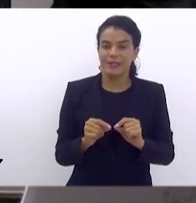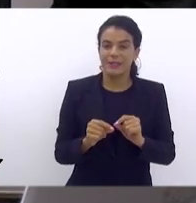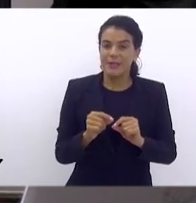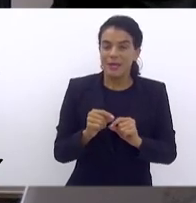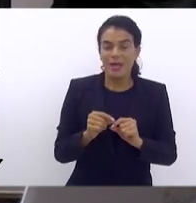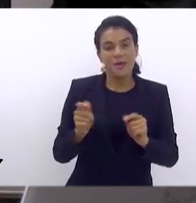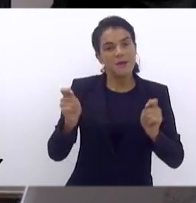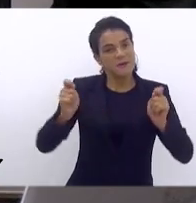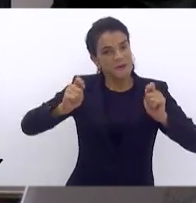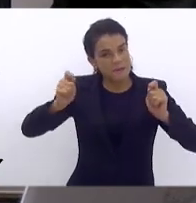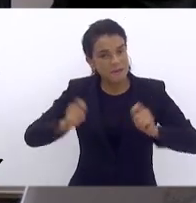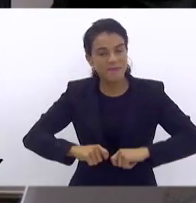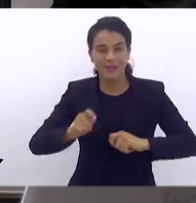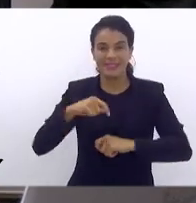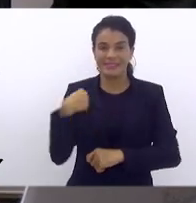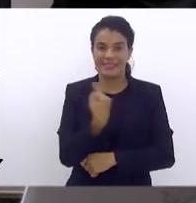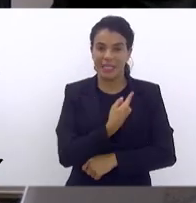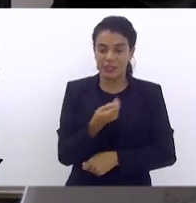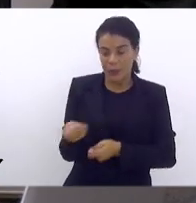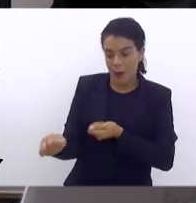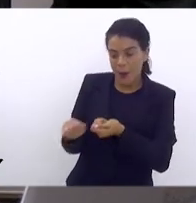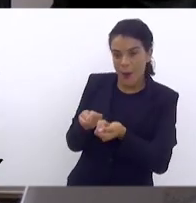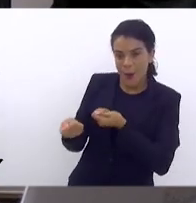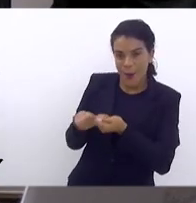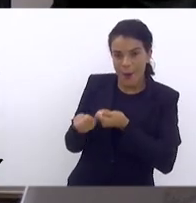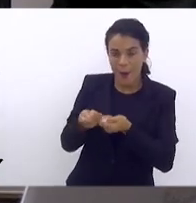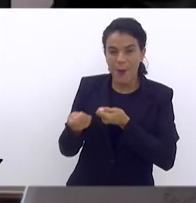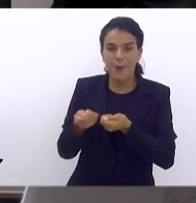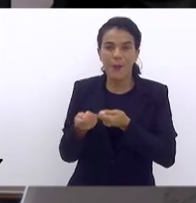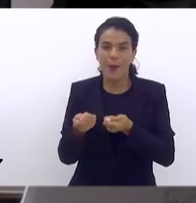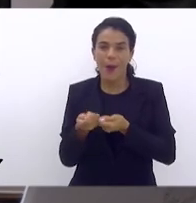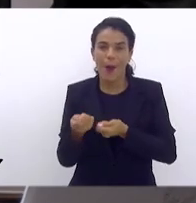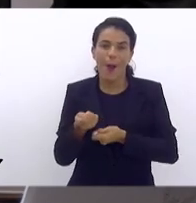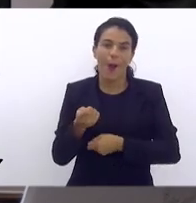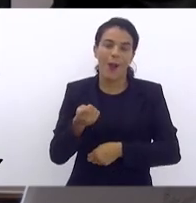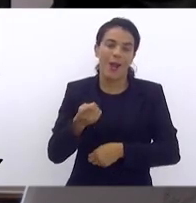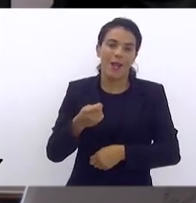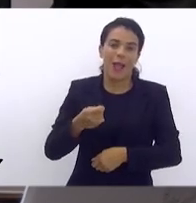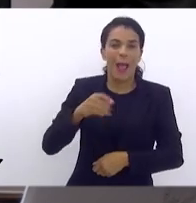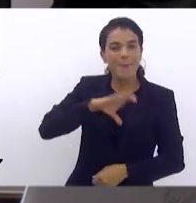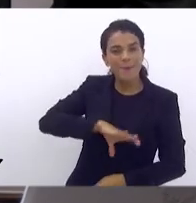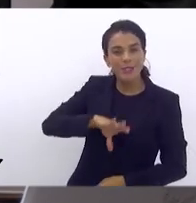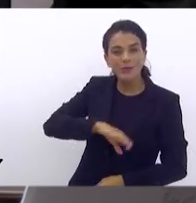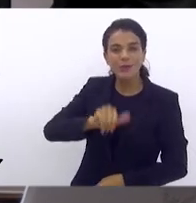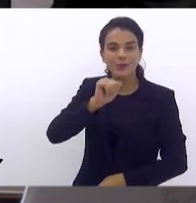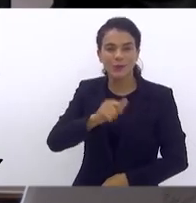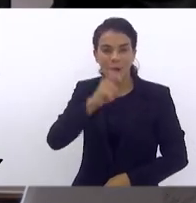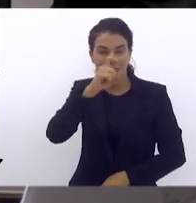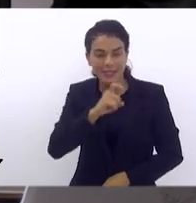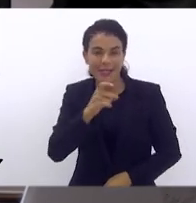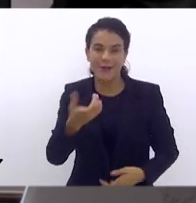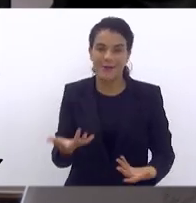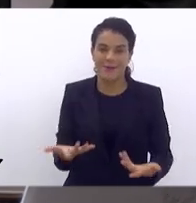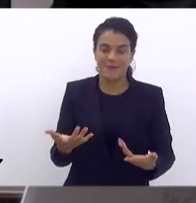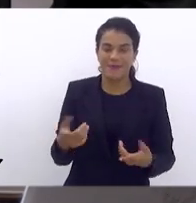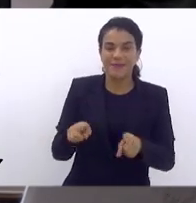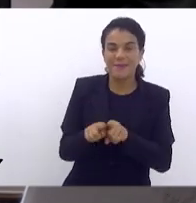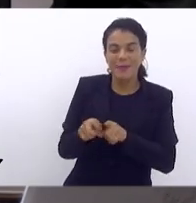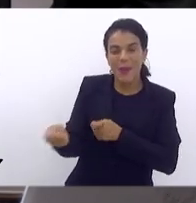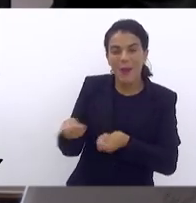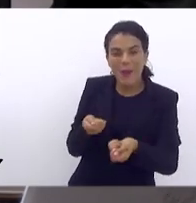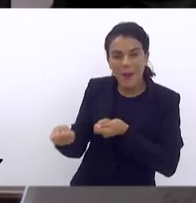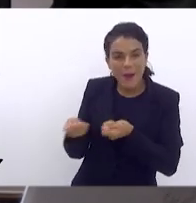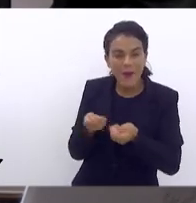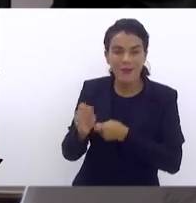permitem que a gente controle os nossos ciclos menstruais que a gente controle por exemplo se a gente